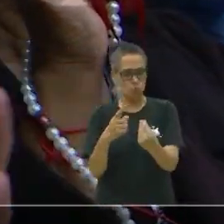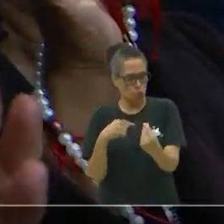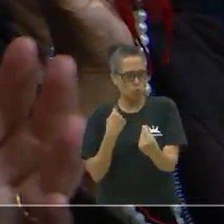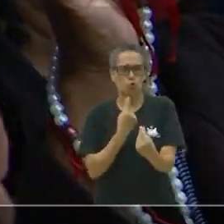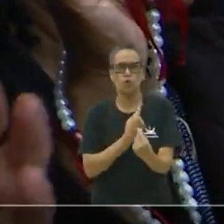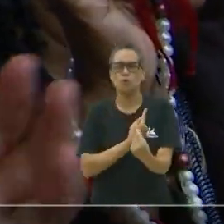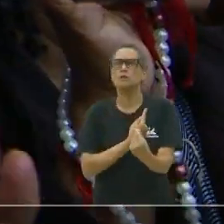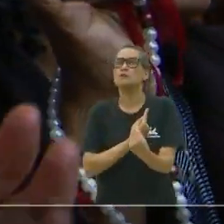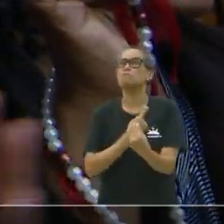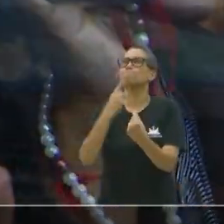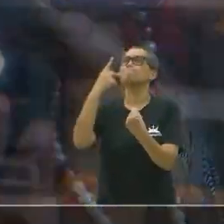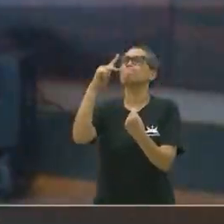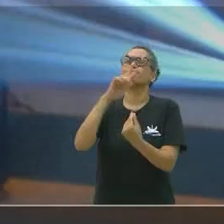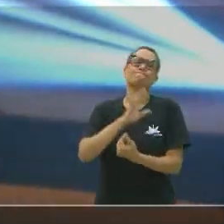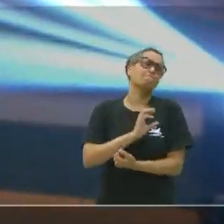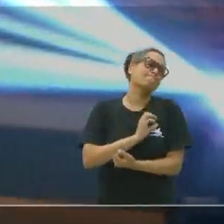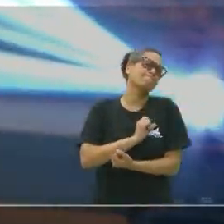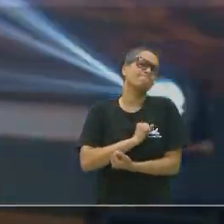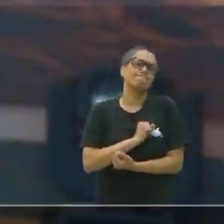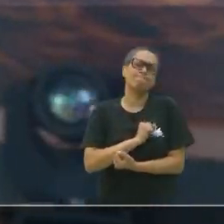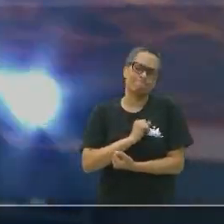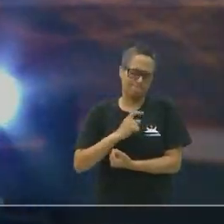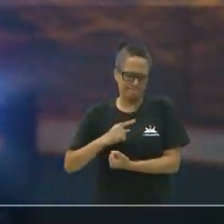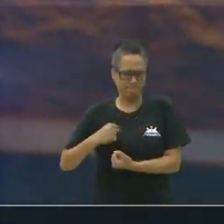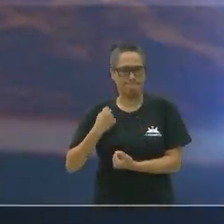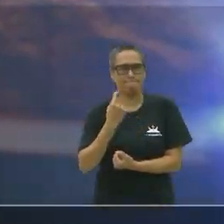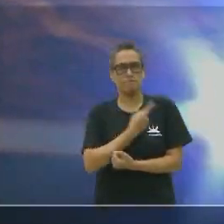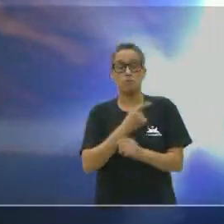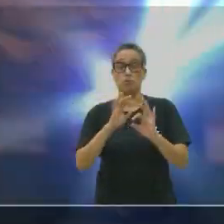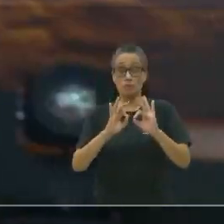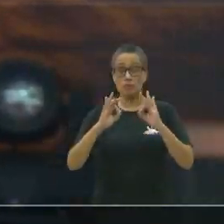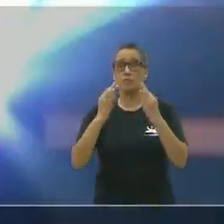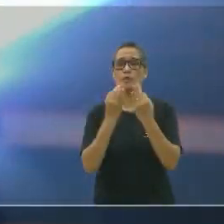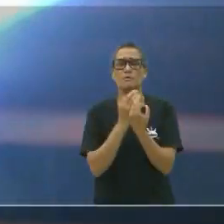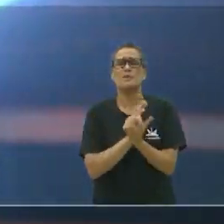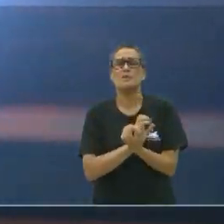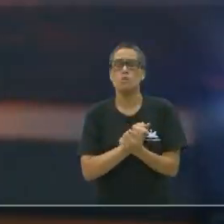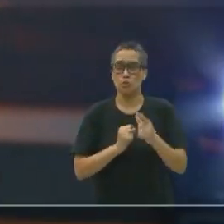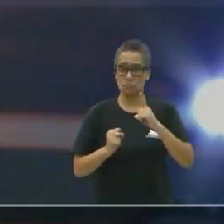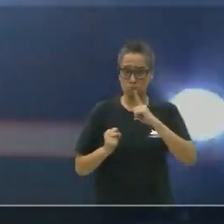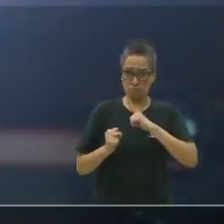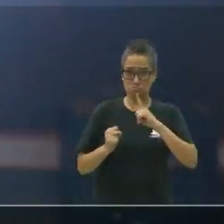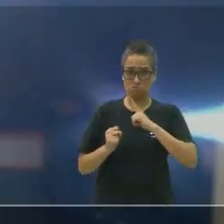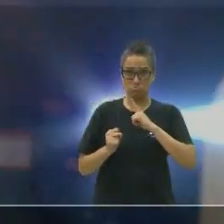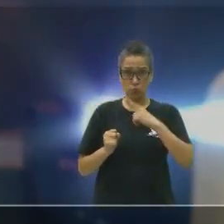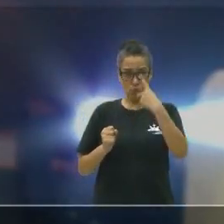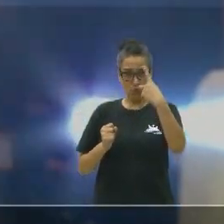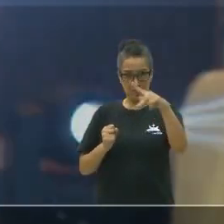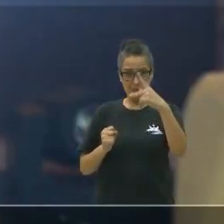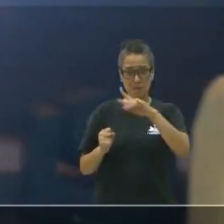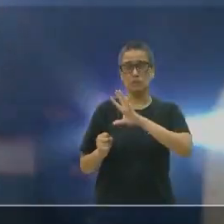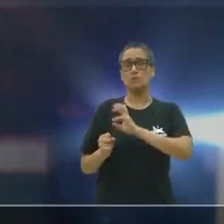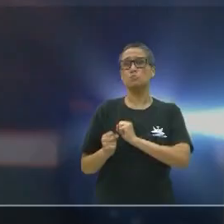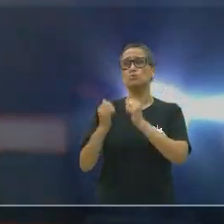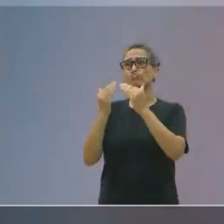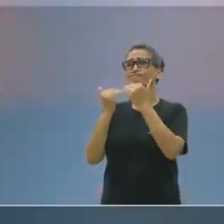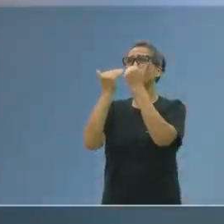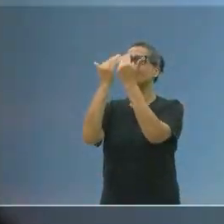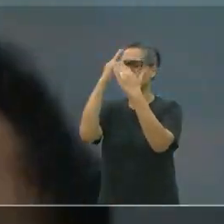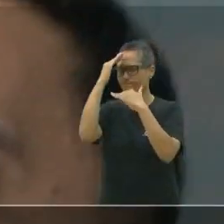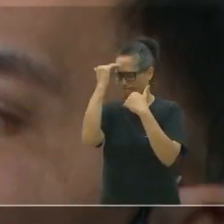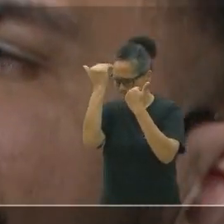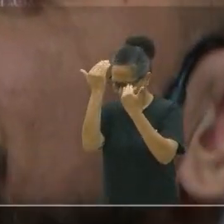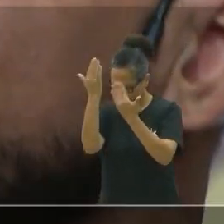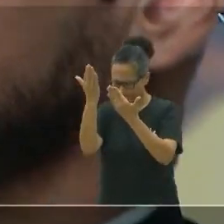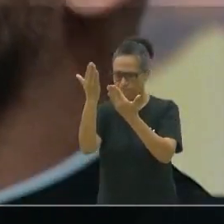nosso amor. Declare, família amada, o seu amor por ele.